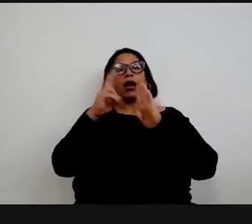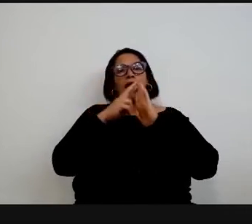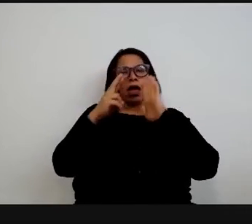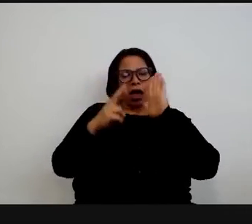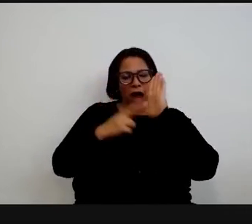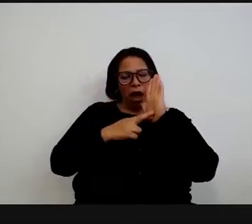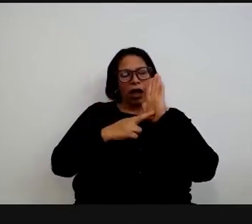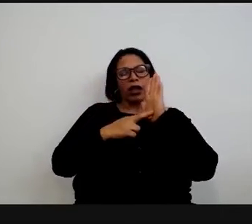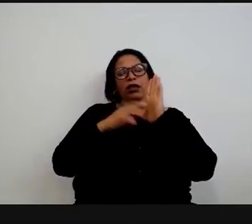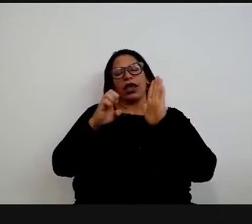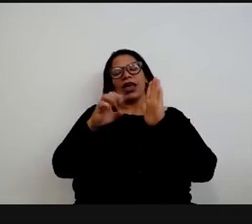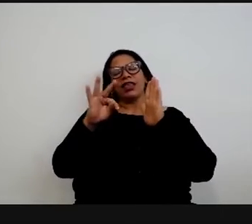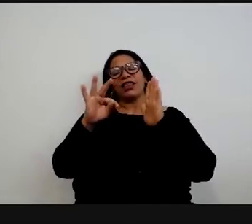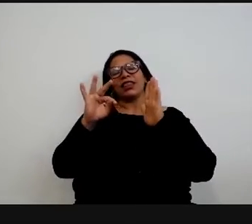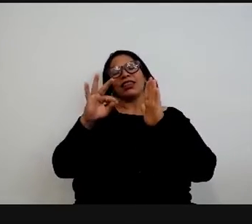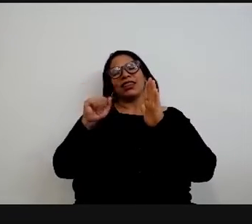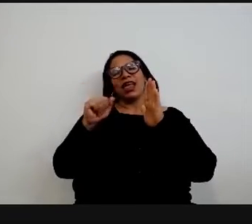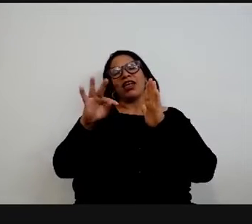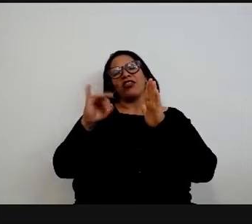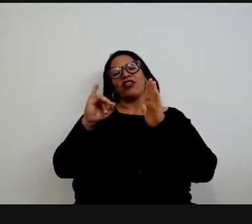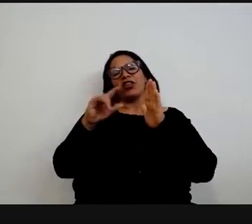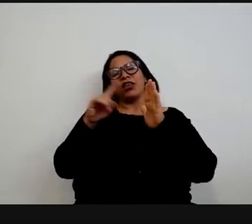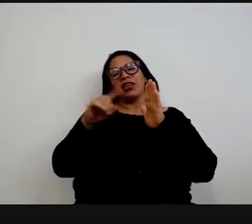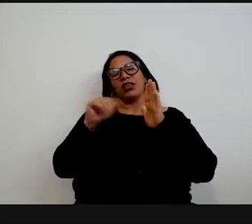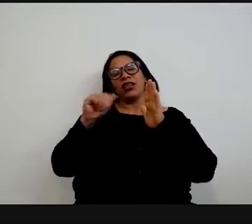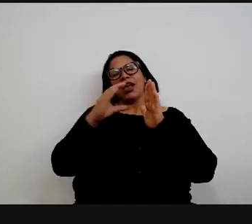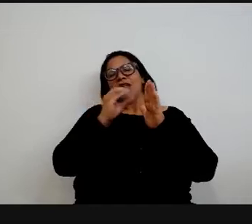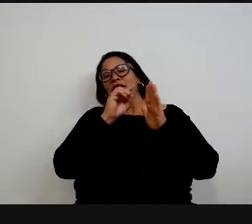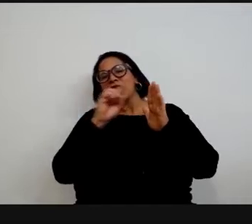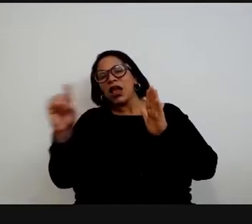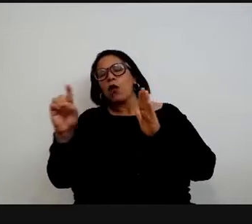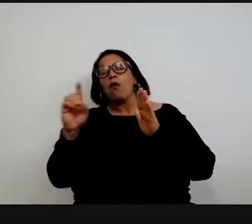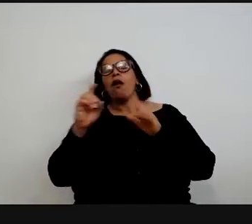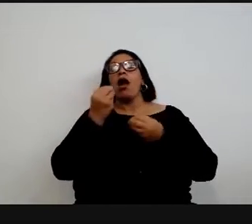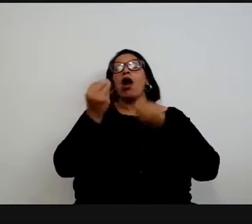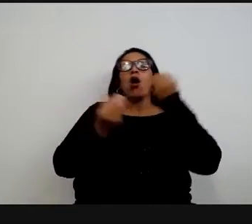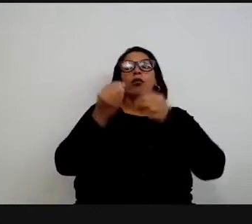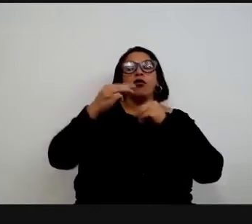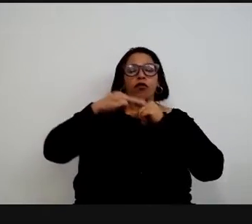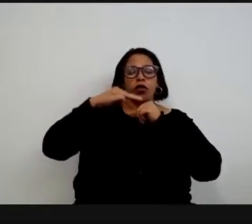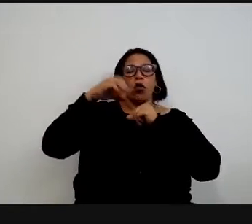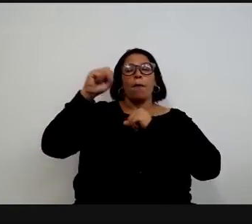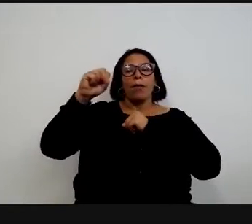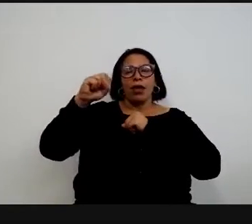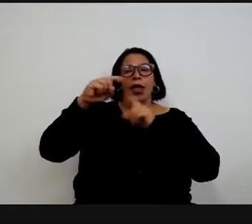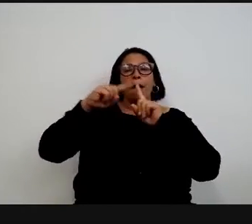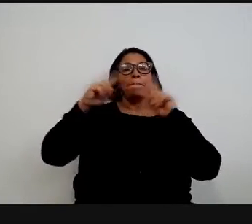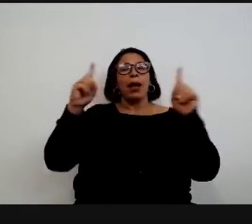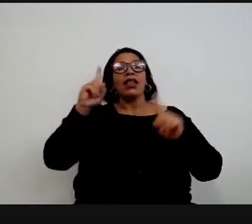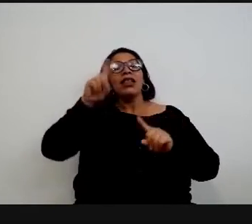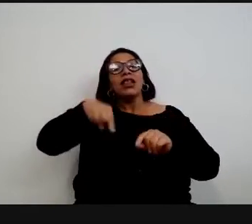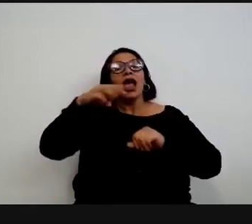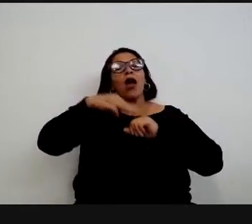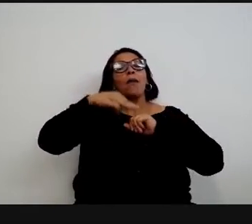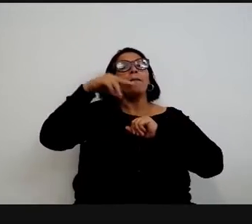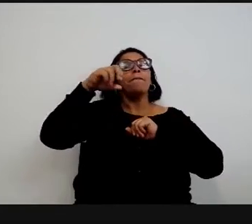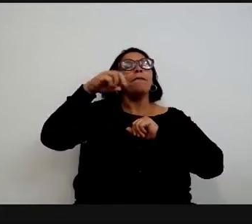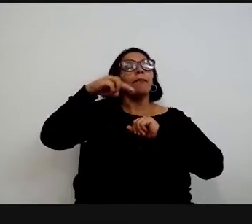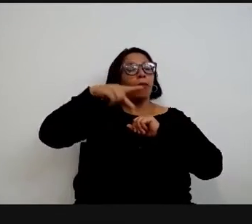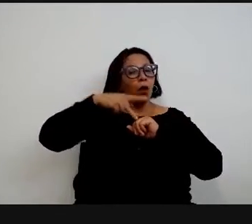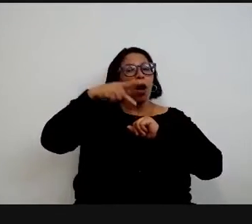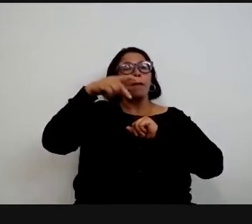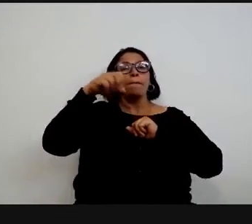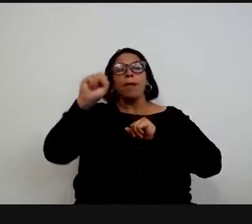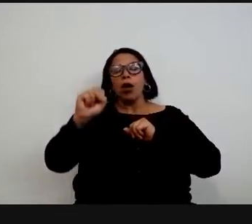regulação e desestatização, que a gente tem vários, é como se fosse um mestrado, mas é uma pós-graduação lato, mas